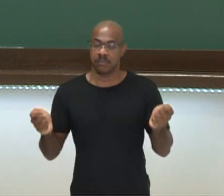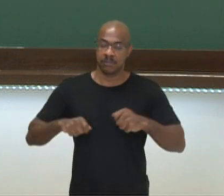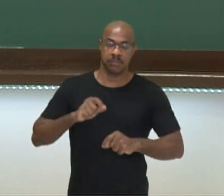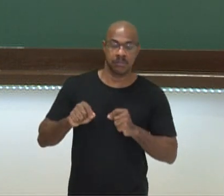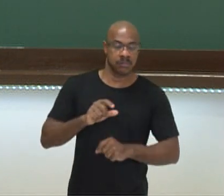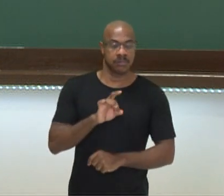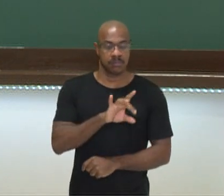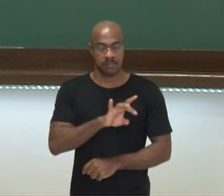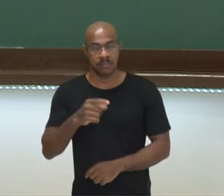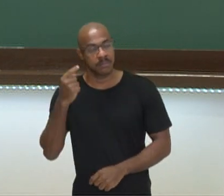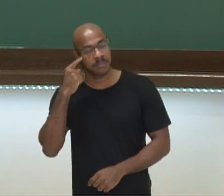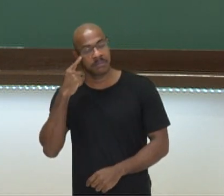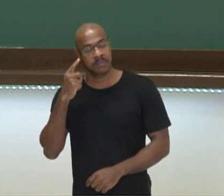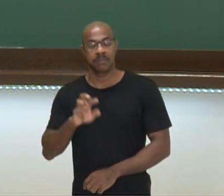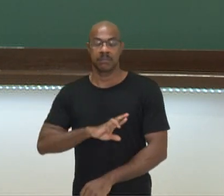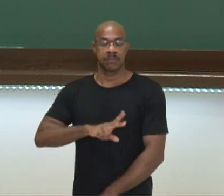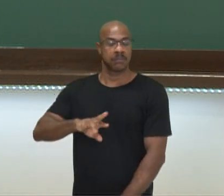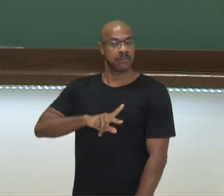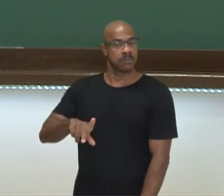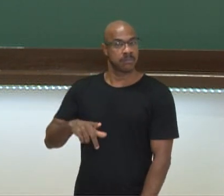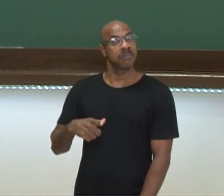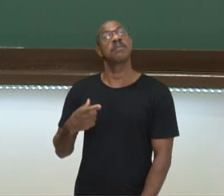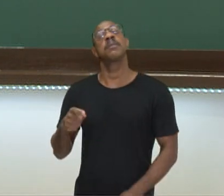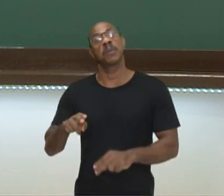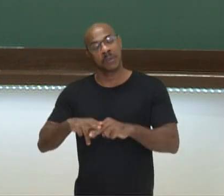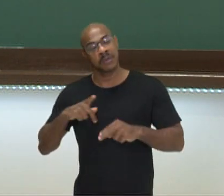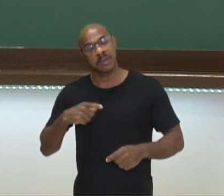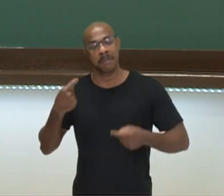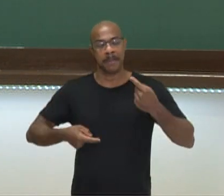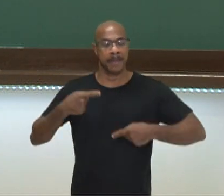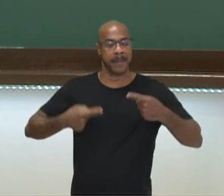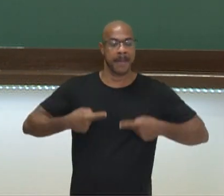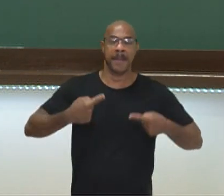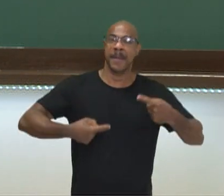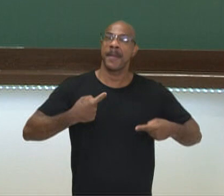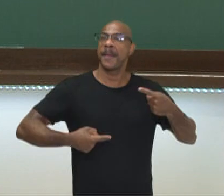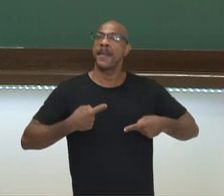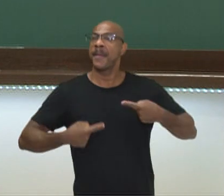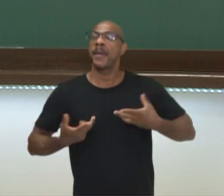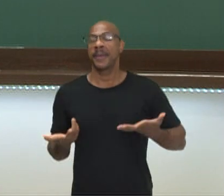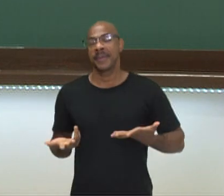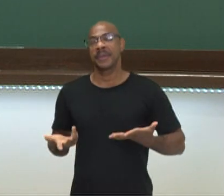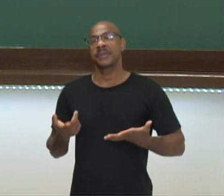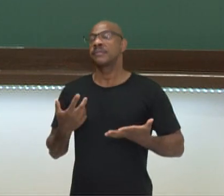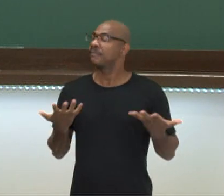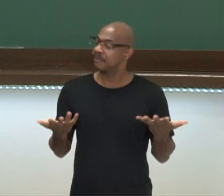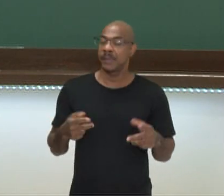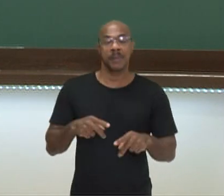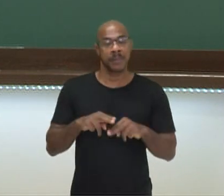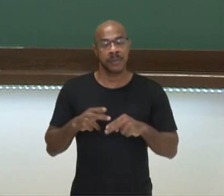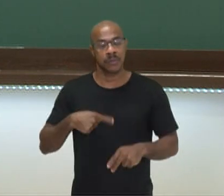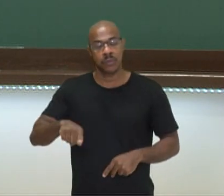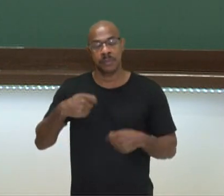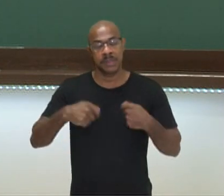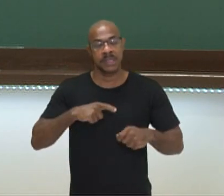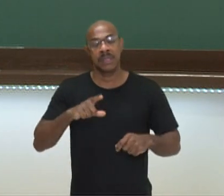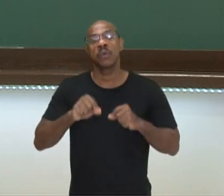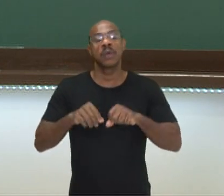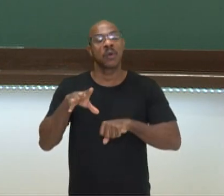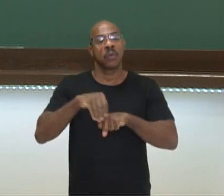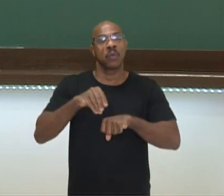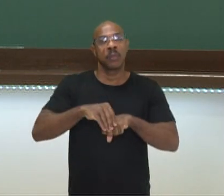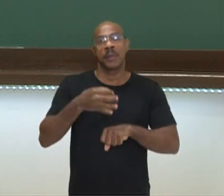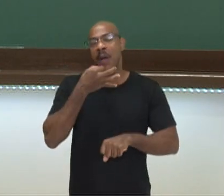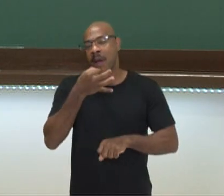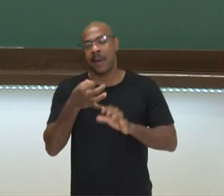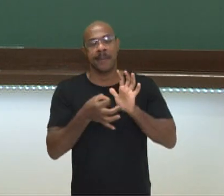um pensa de uma forma, e isso gera discussão, isso gera um debate para que todos possam ter conhecimento dos